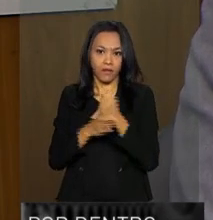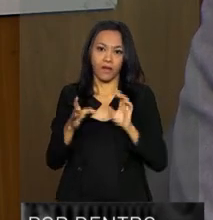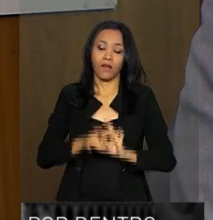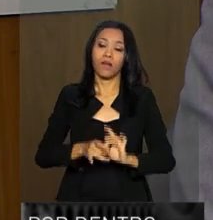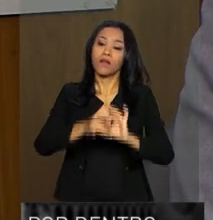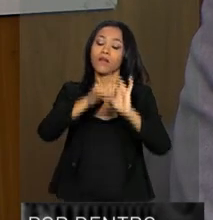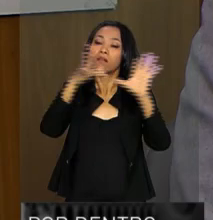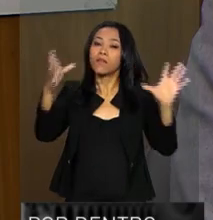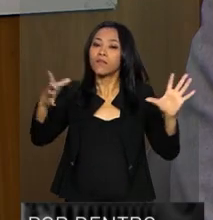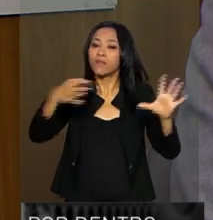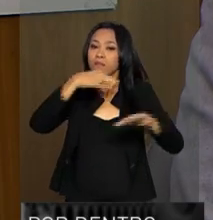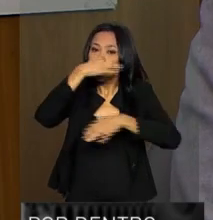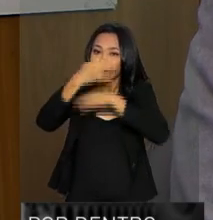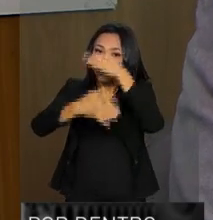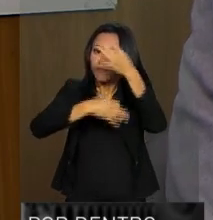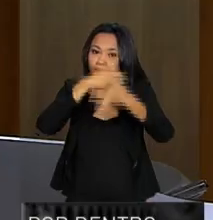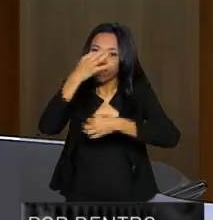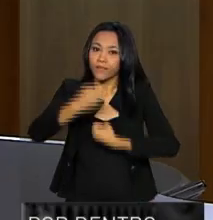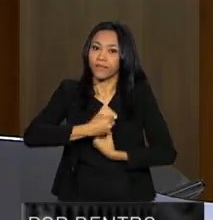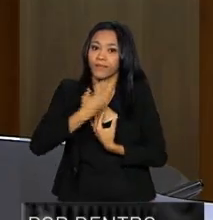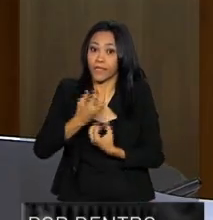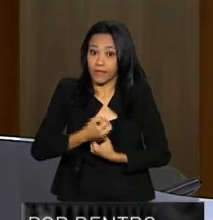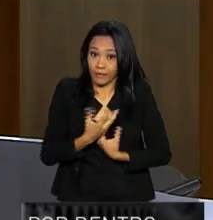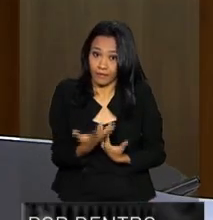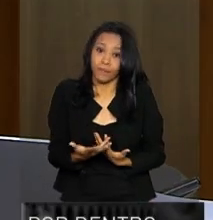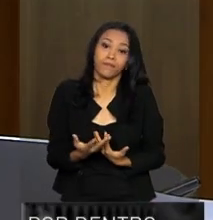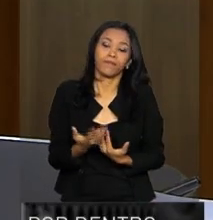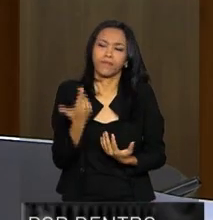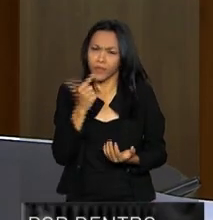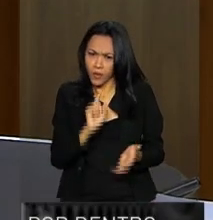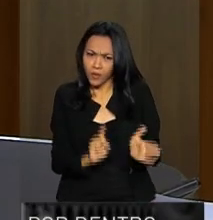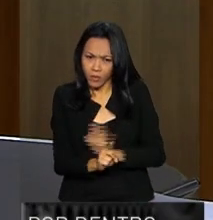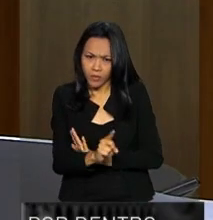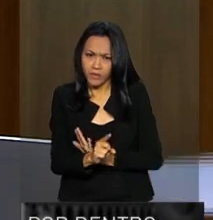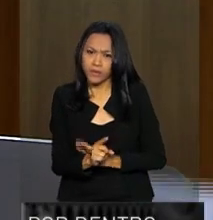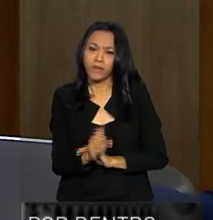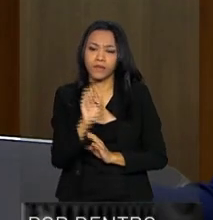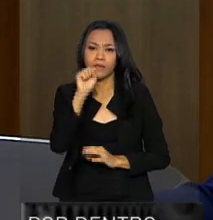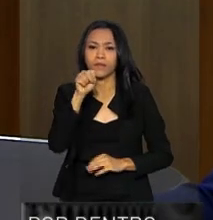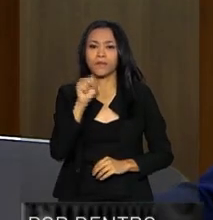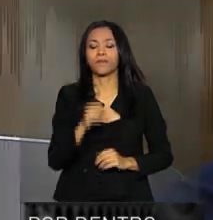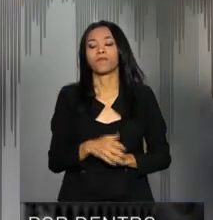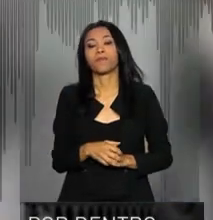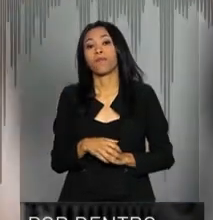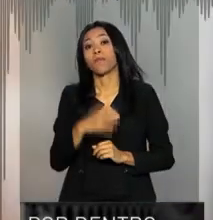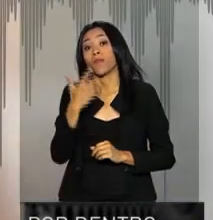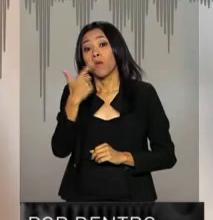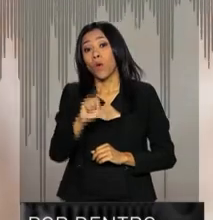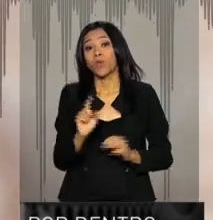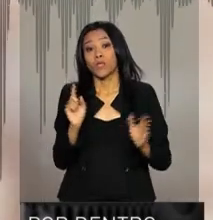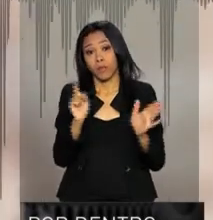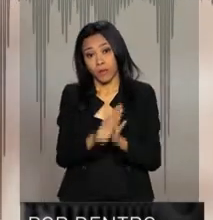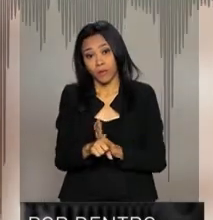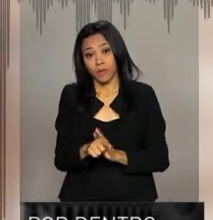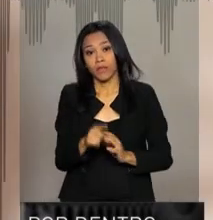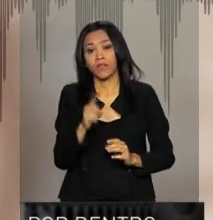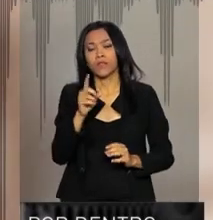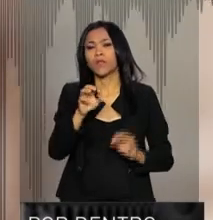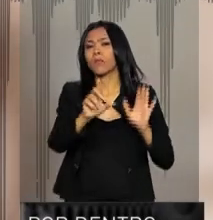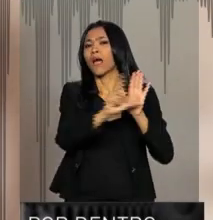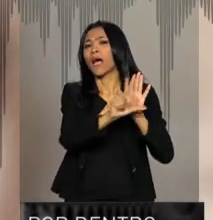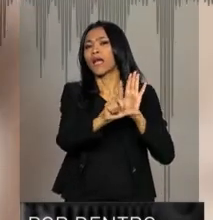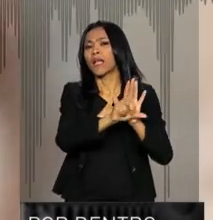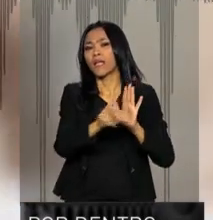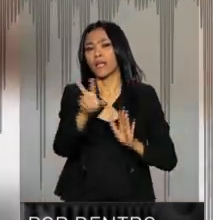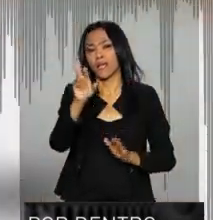de expressão daiane tem mais alguma pergunta eu gostaria que será então também sobre a lei boa nele